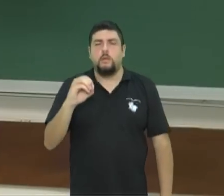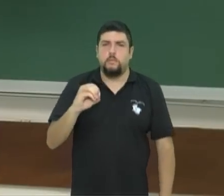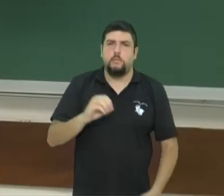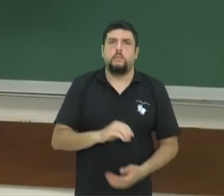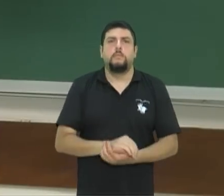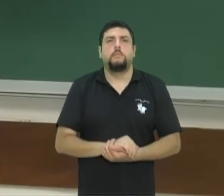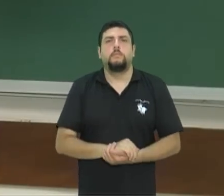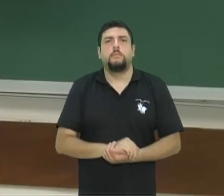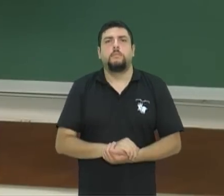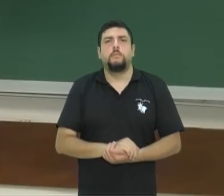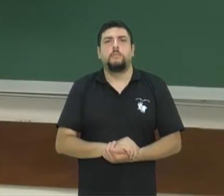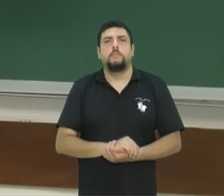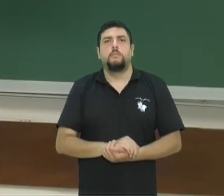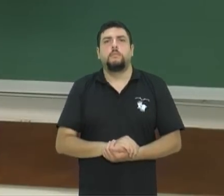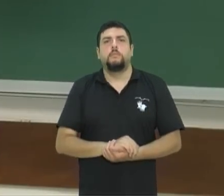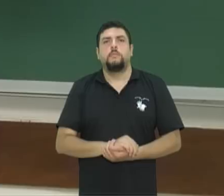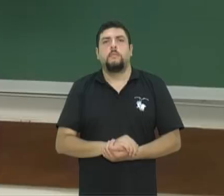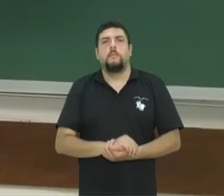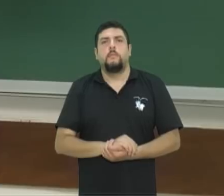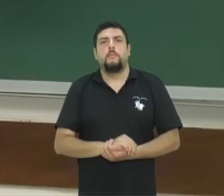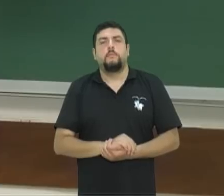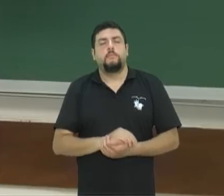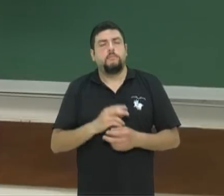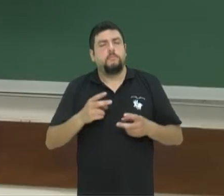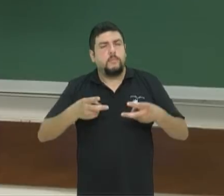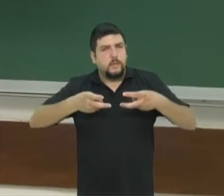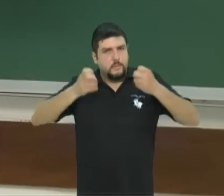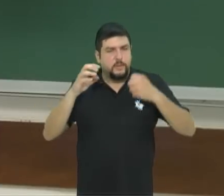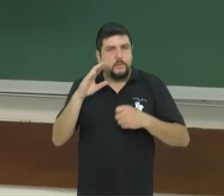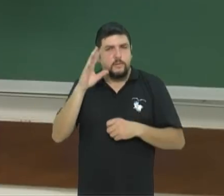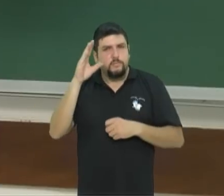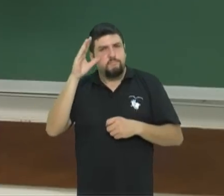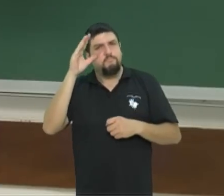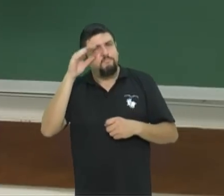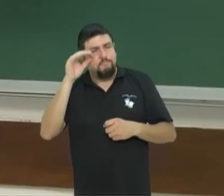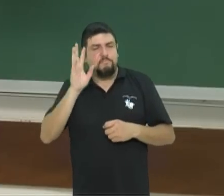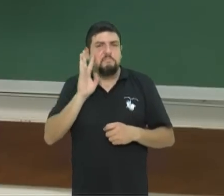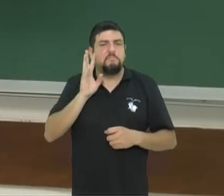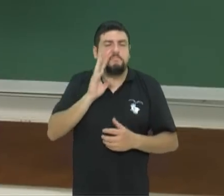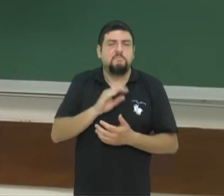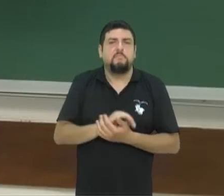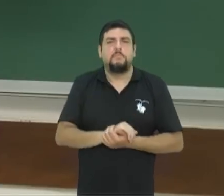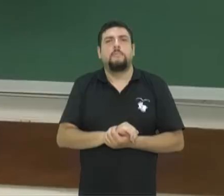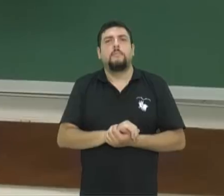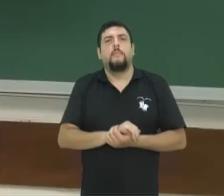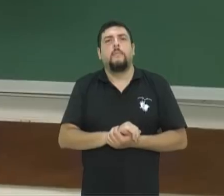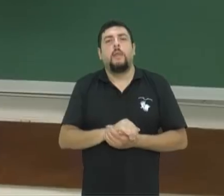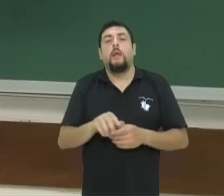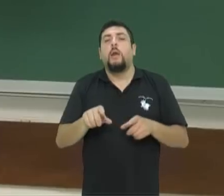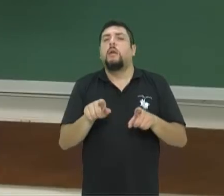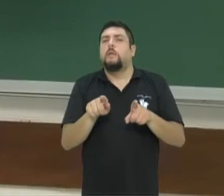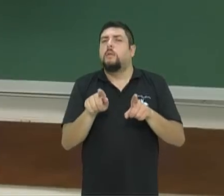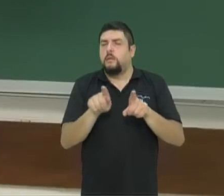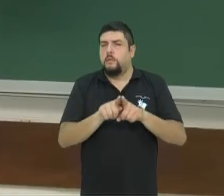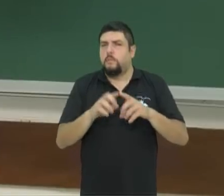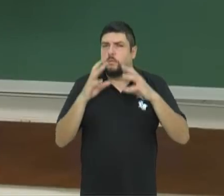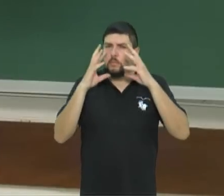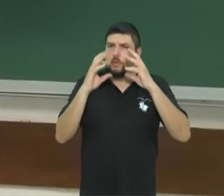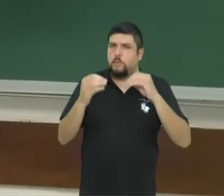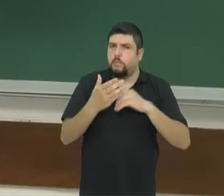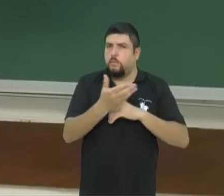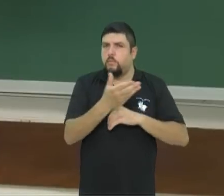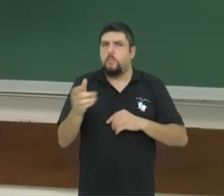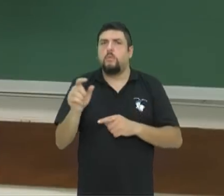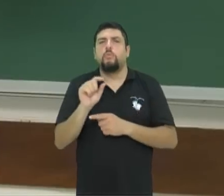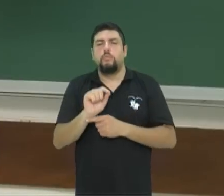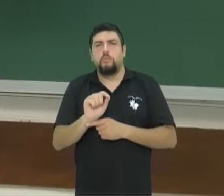consegue se calar, né? Então, vejam que curiosidade interessante, né, essa questão do eco. Outra coisa que eu quero chamar a atenção de vocês é com